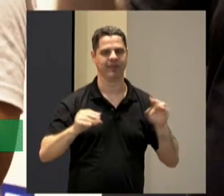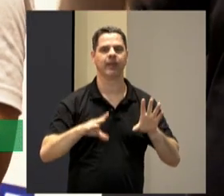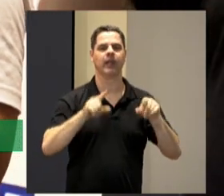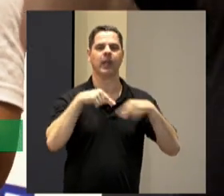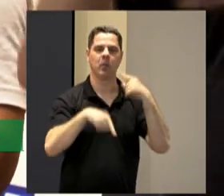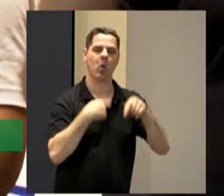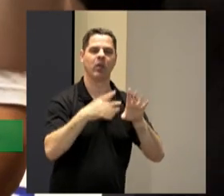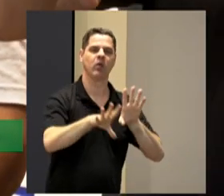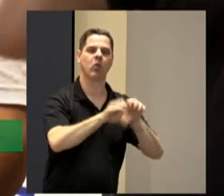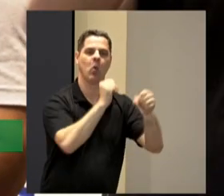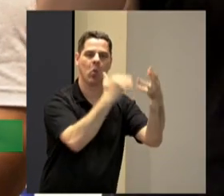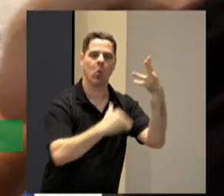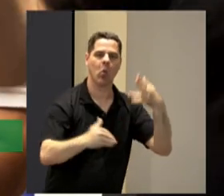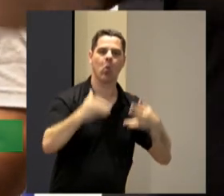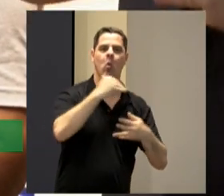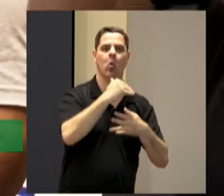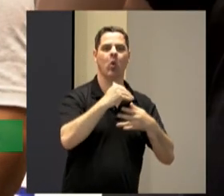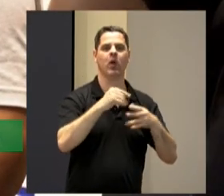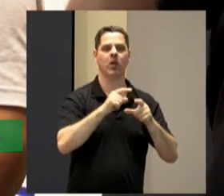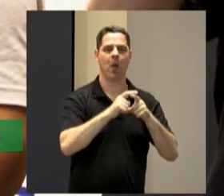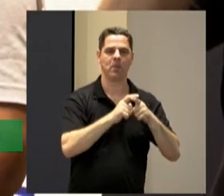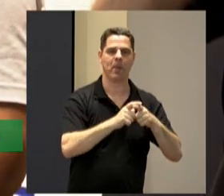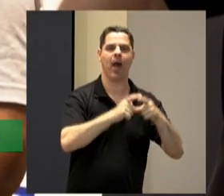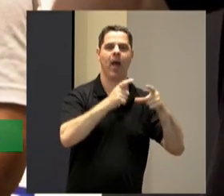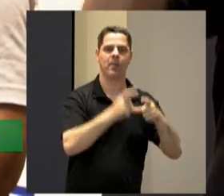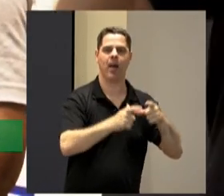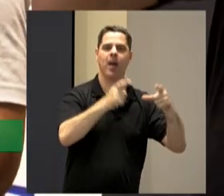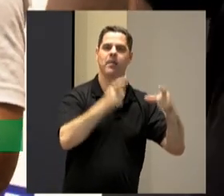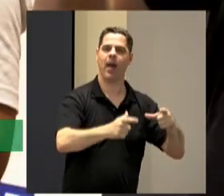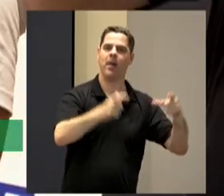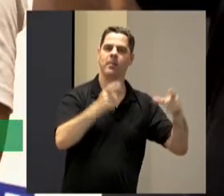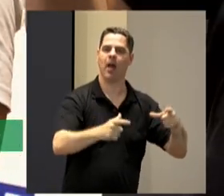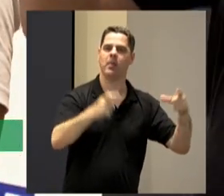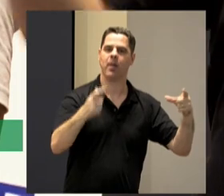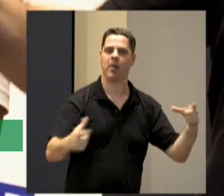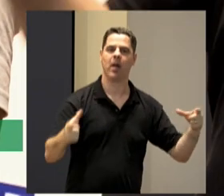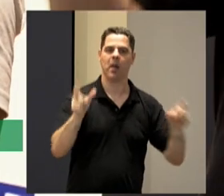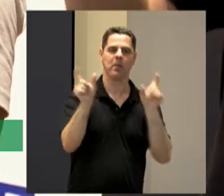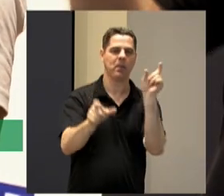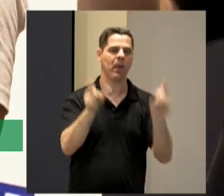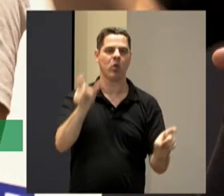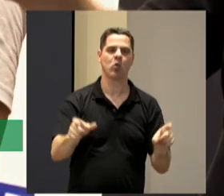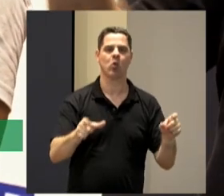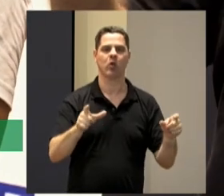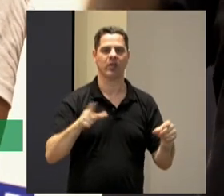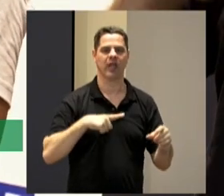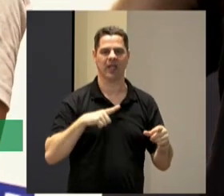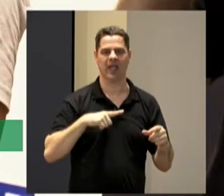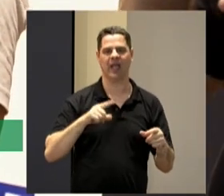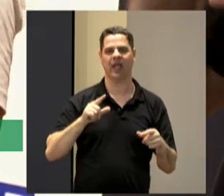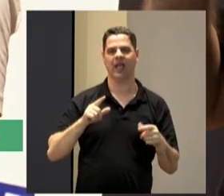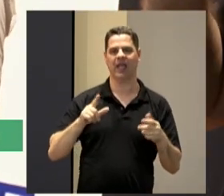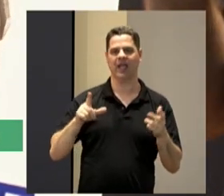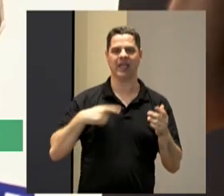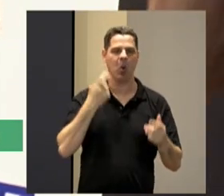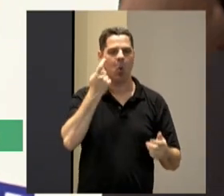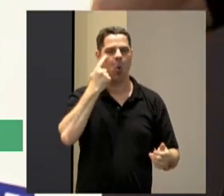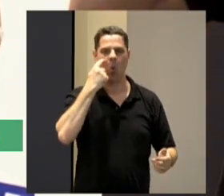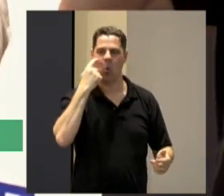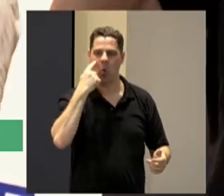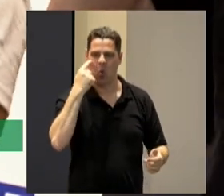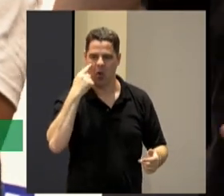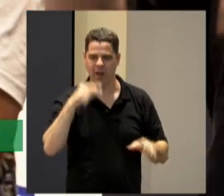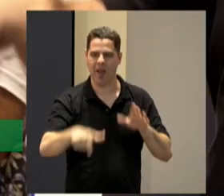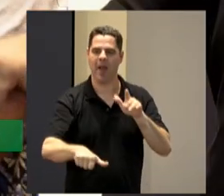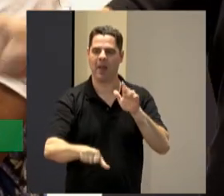das redes passaram a ser maiores, com outros sujeitos, com outras pessoas, não só com a Geruse. A Geruse foi a